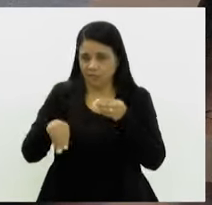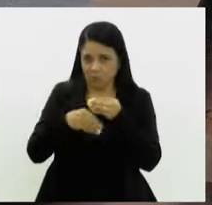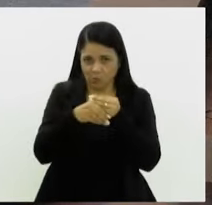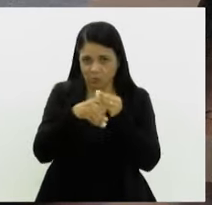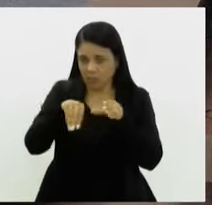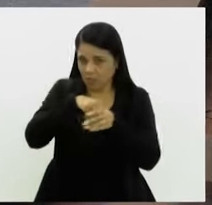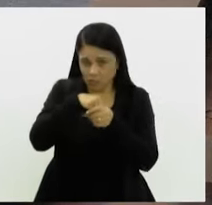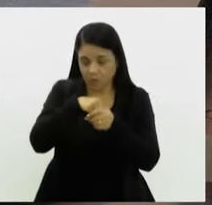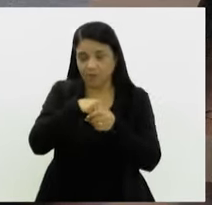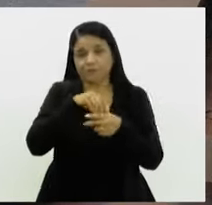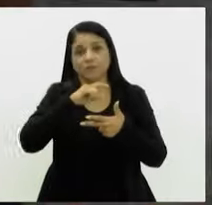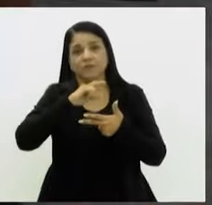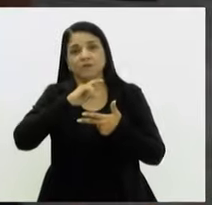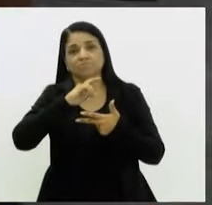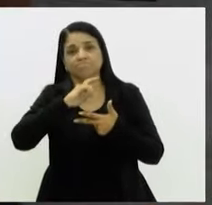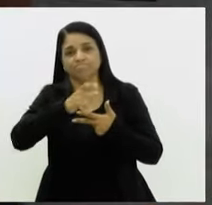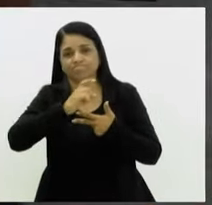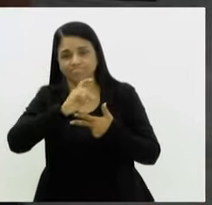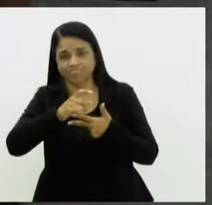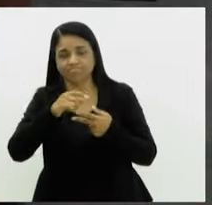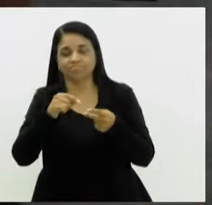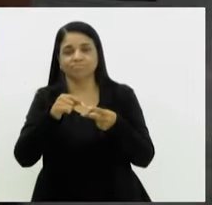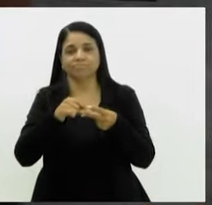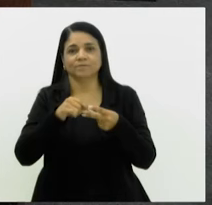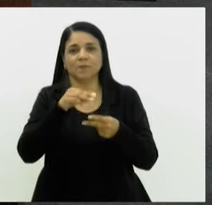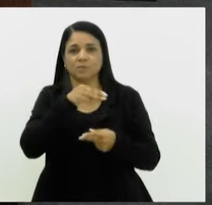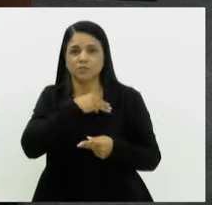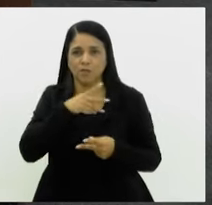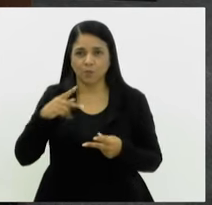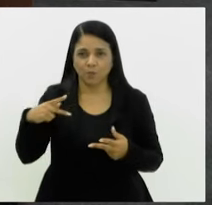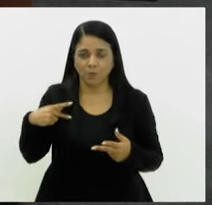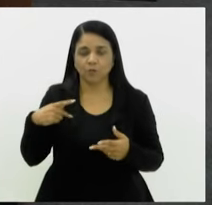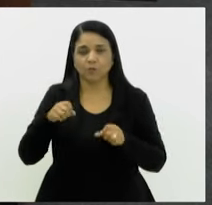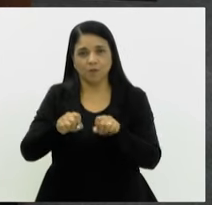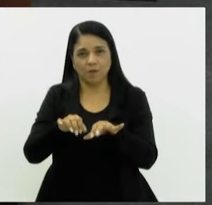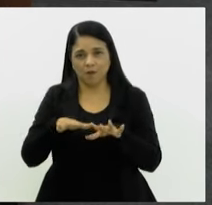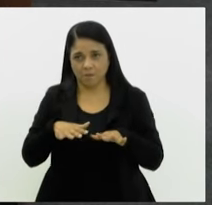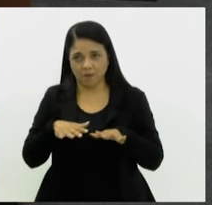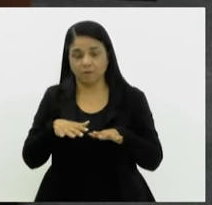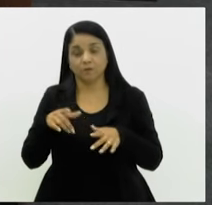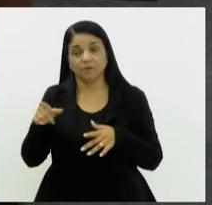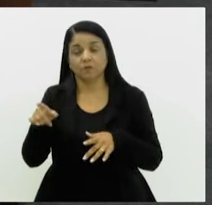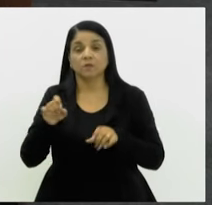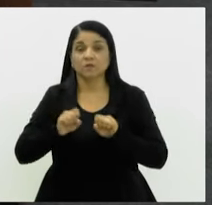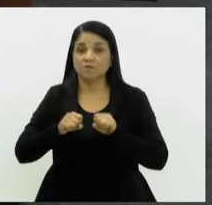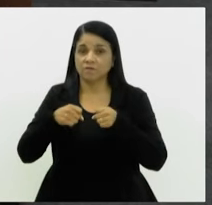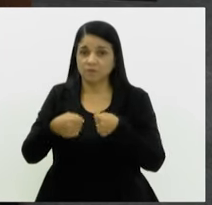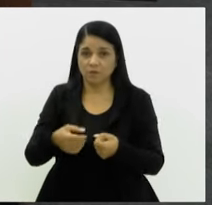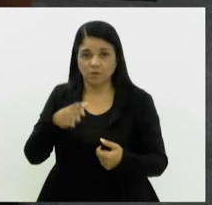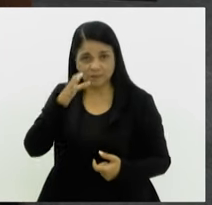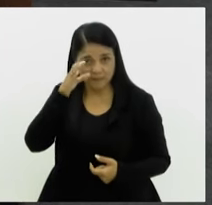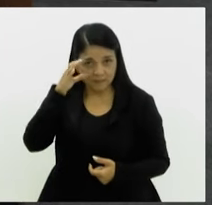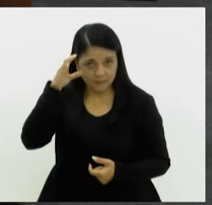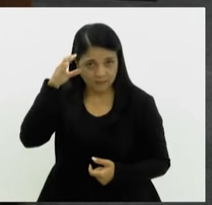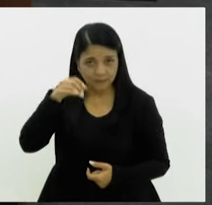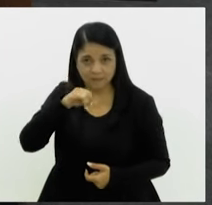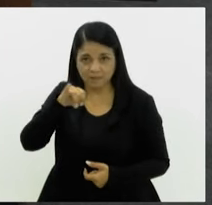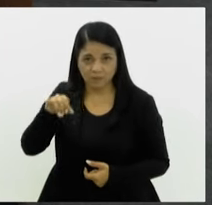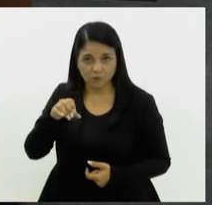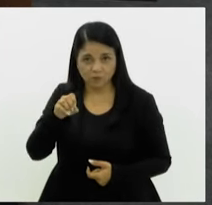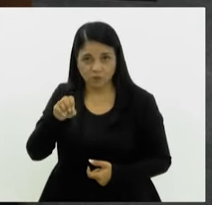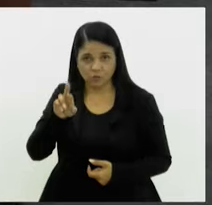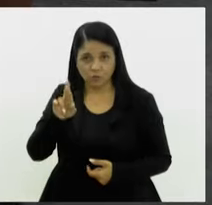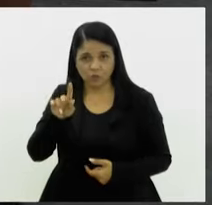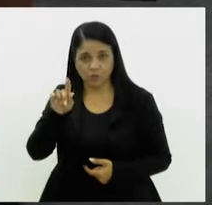Público e Parlamento. Então, já há, dentro do que defendeu a deputada Célia Jordão, que no fundo